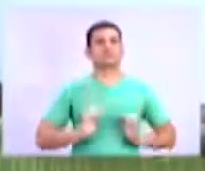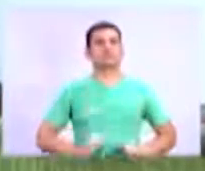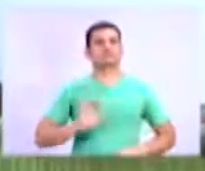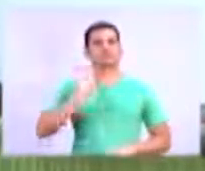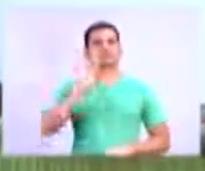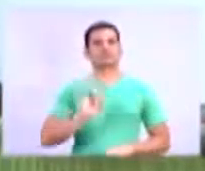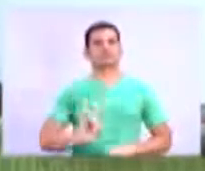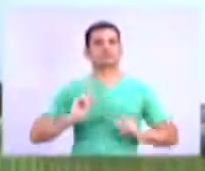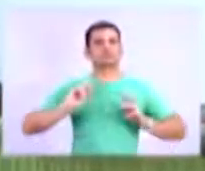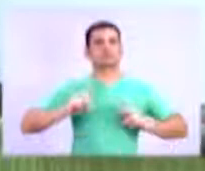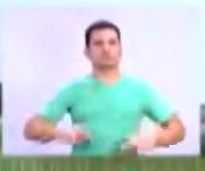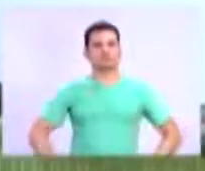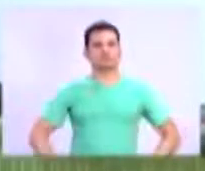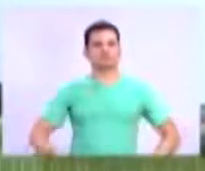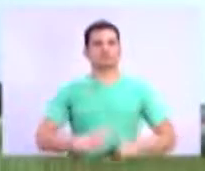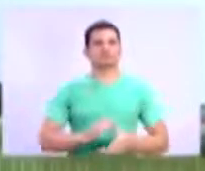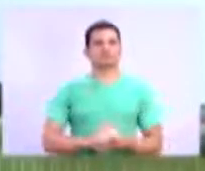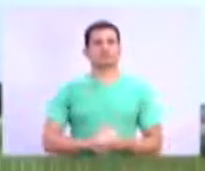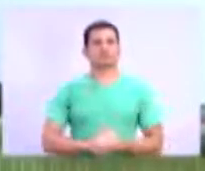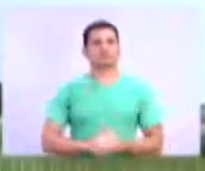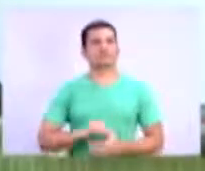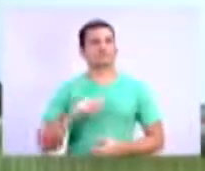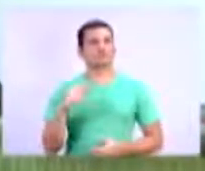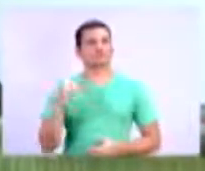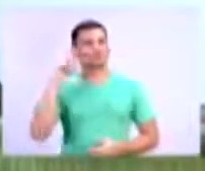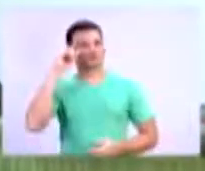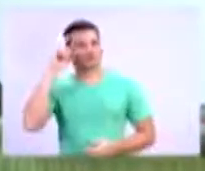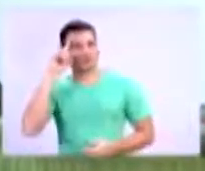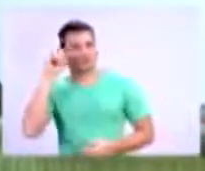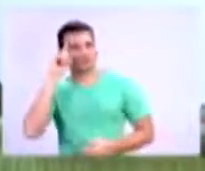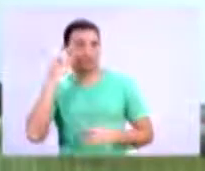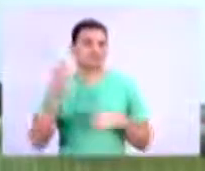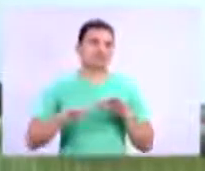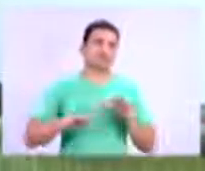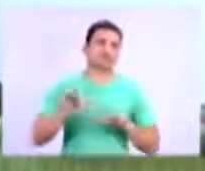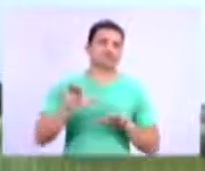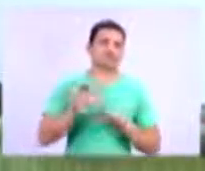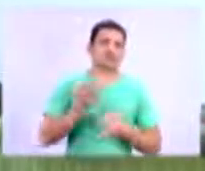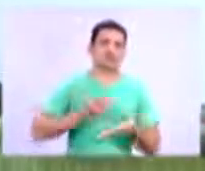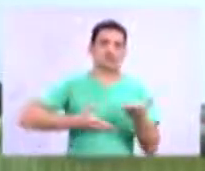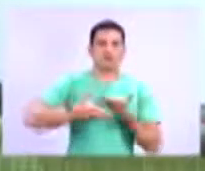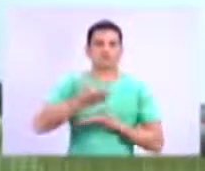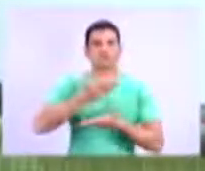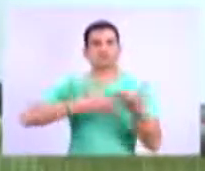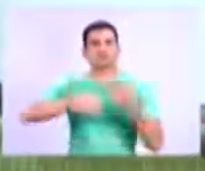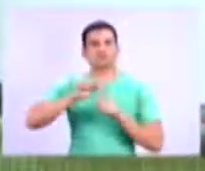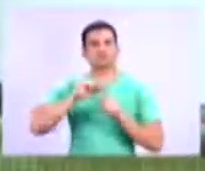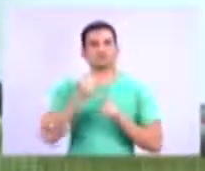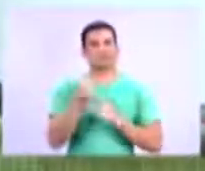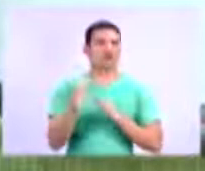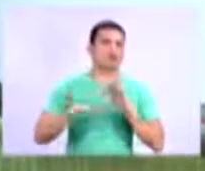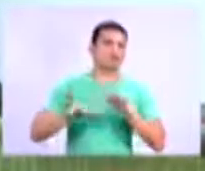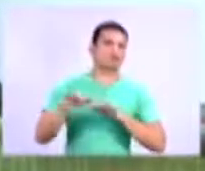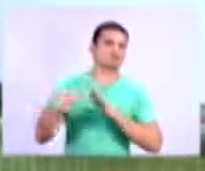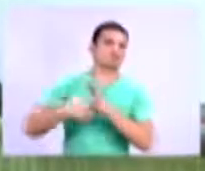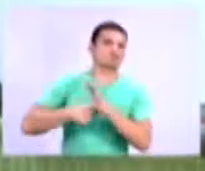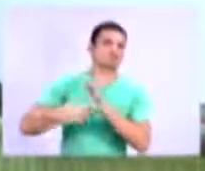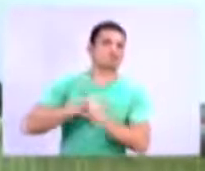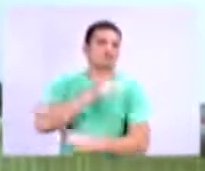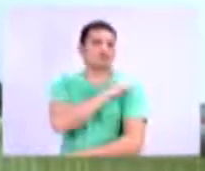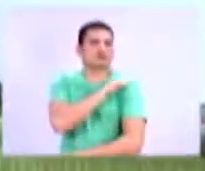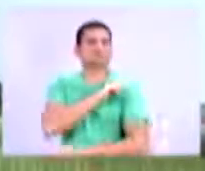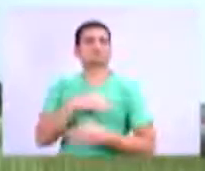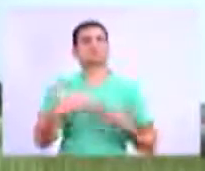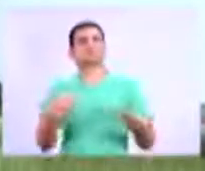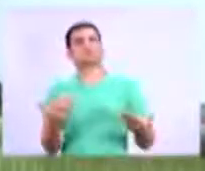que nós temos no nosso dia a dia, às vezes nas nossas relações sociais, muitas vezes alguns alunos me perguntam: mas